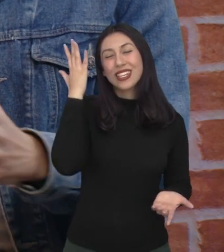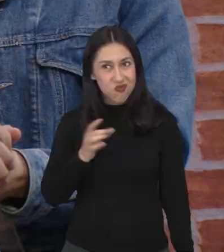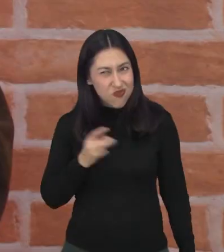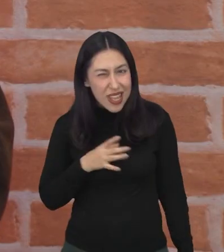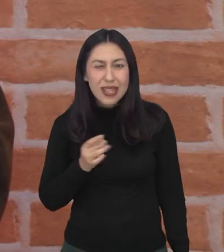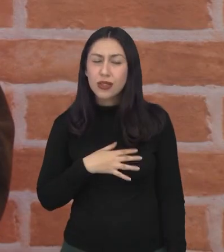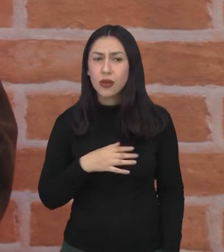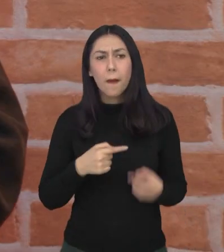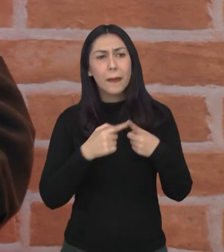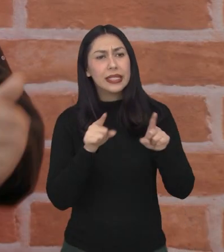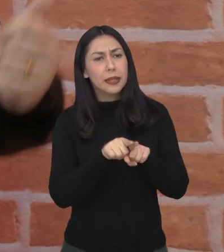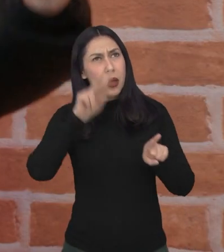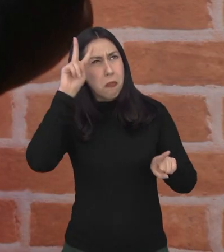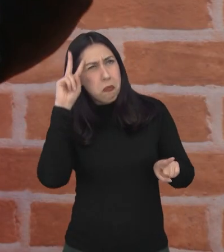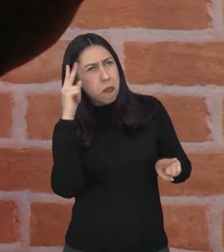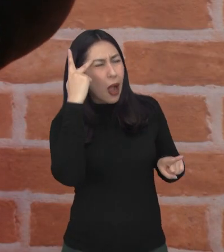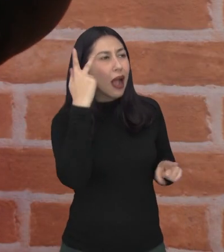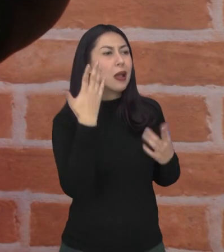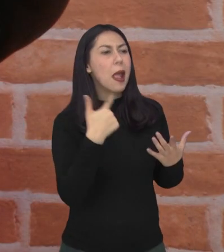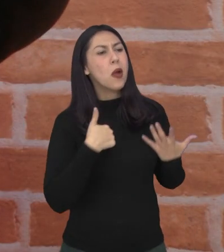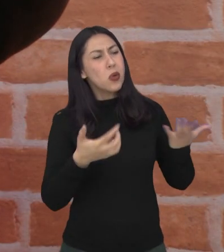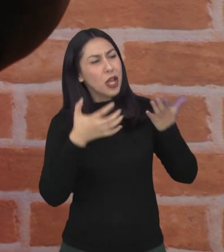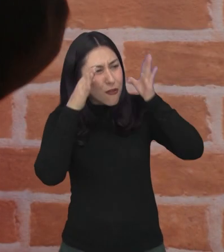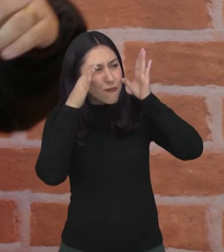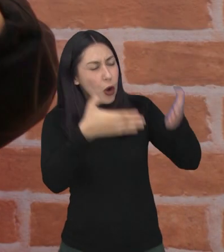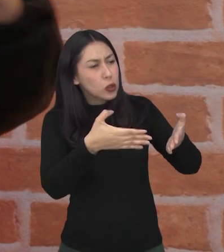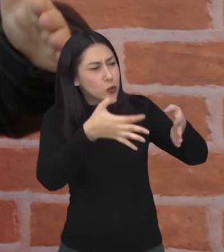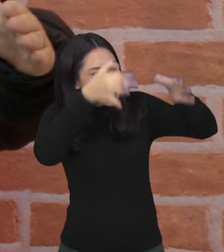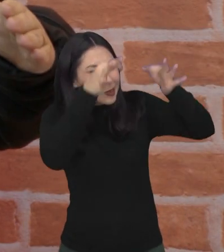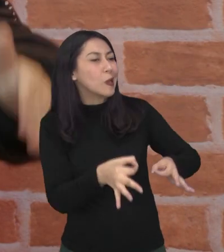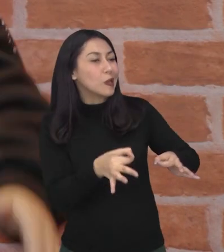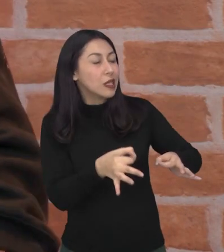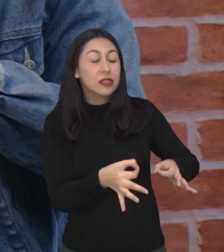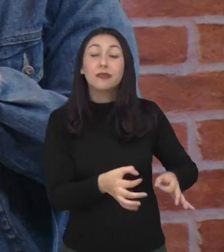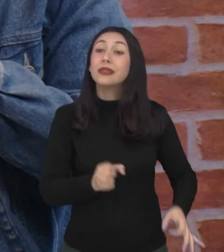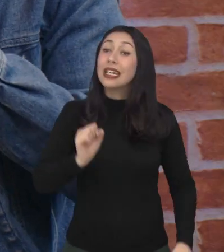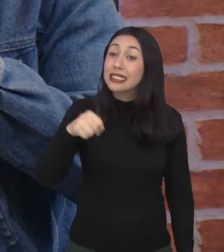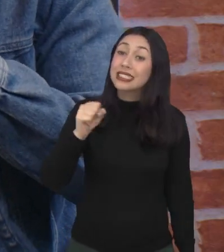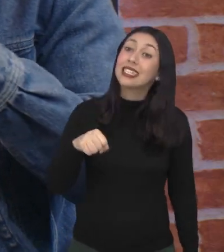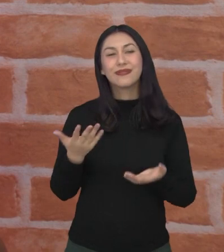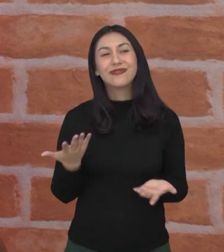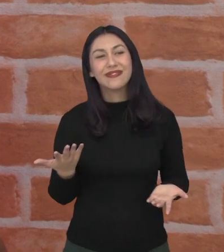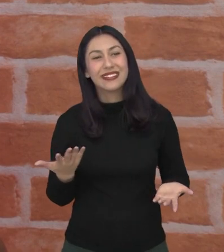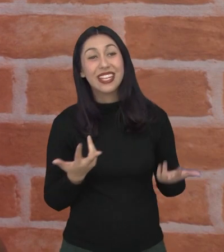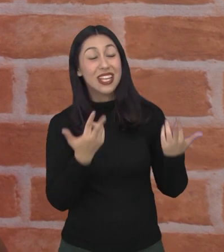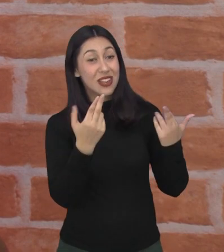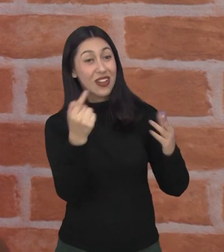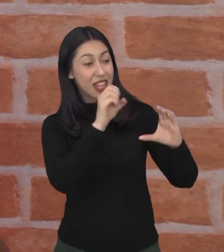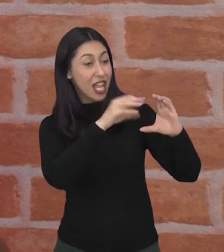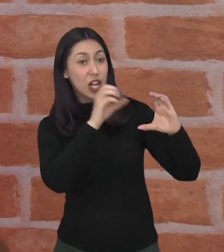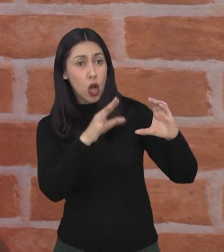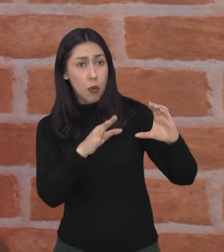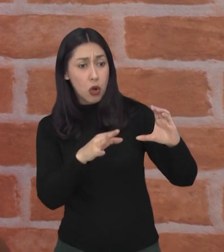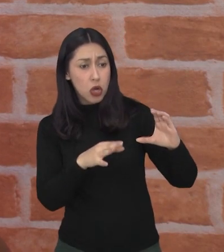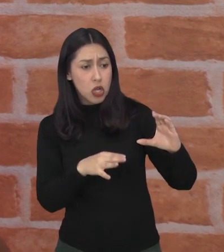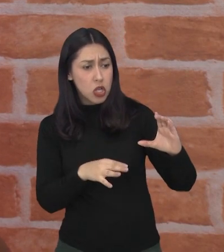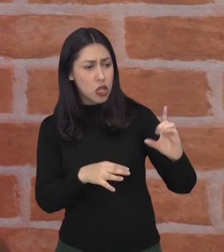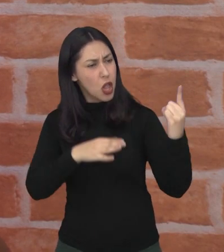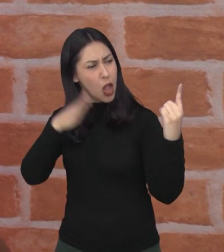o diploma. Mas a área que eu trabalho é a mesma desde os 9 anos. Pode crer. Cara, voltando um pouquinho pro teatro